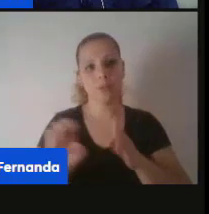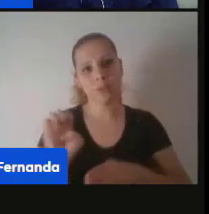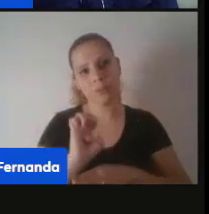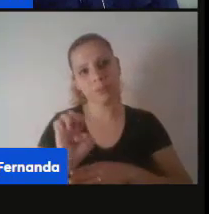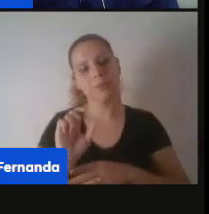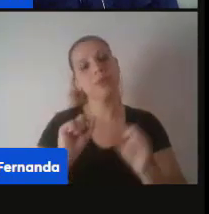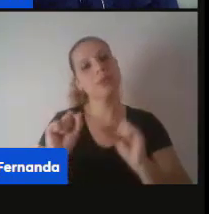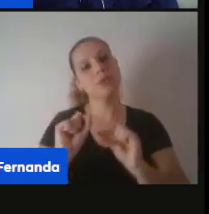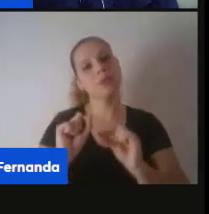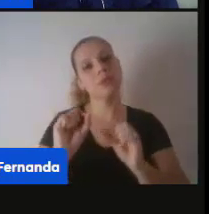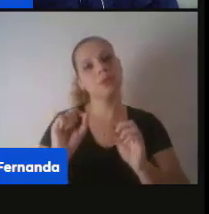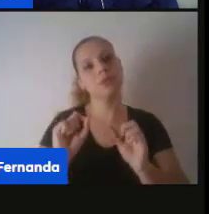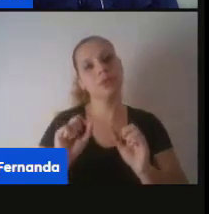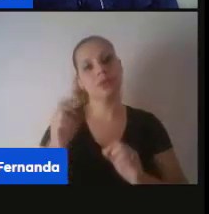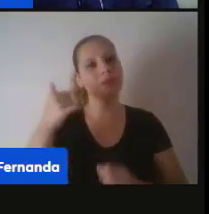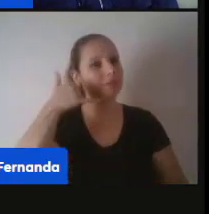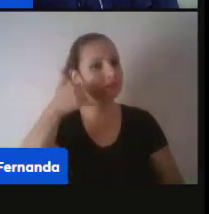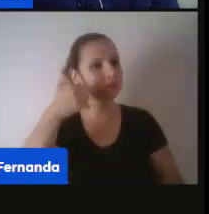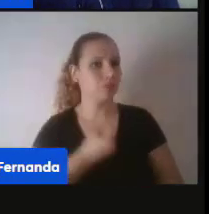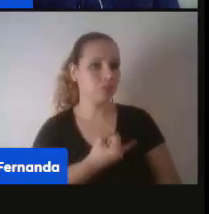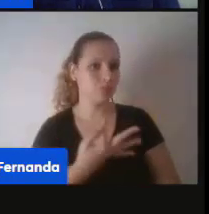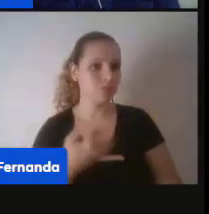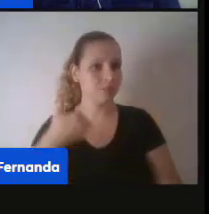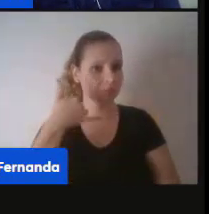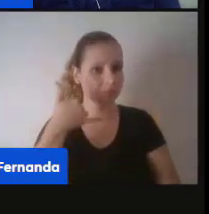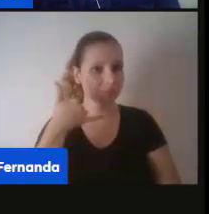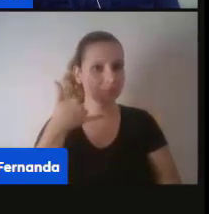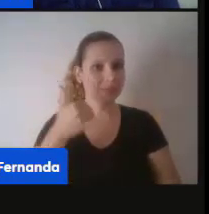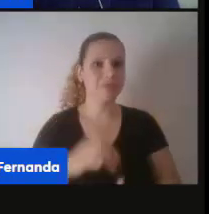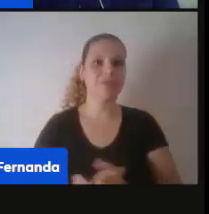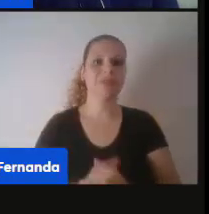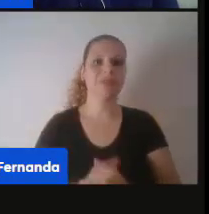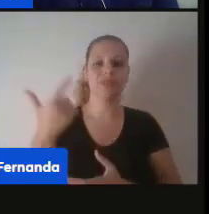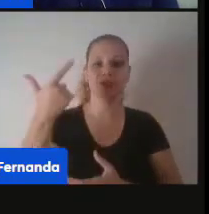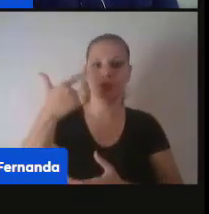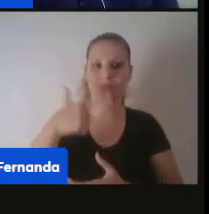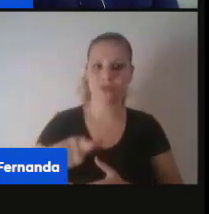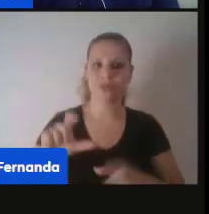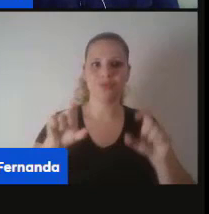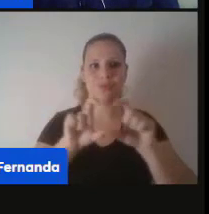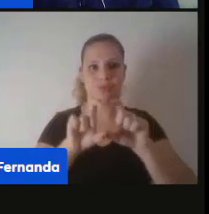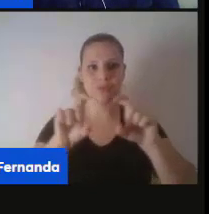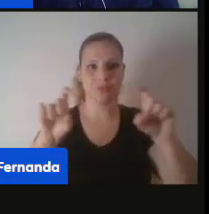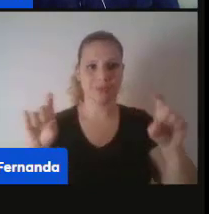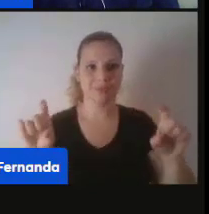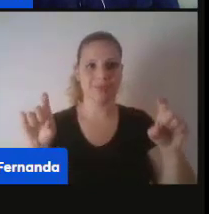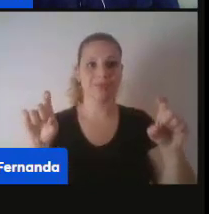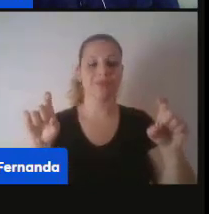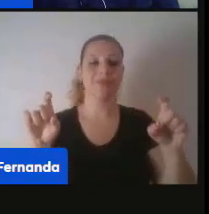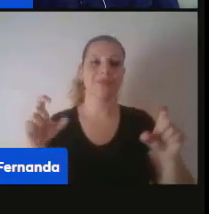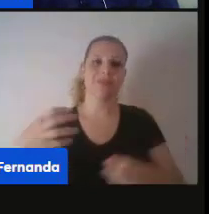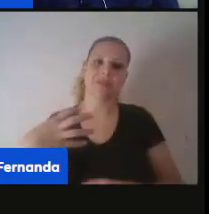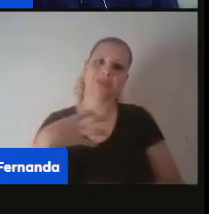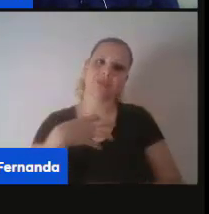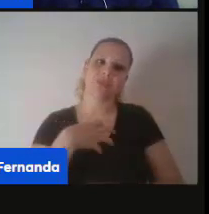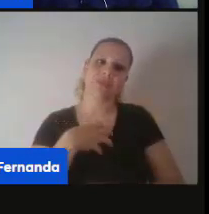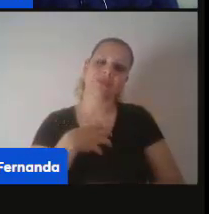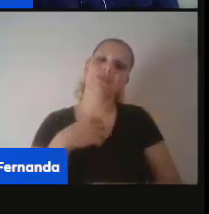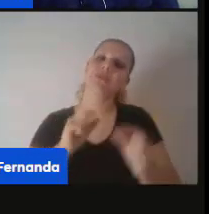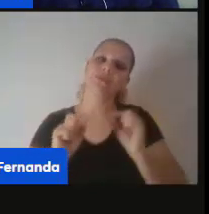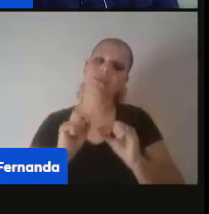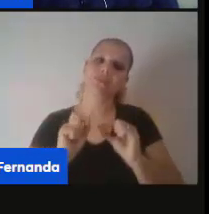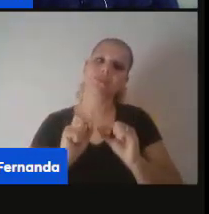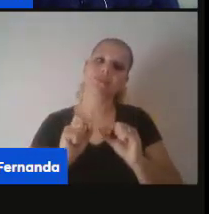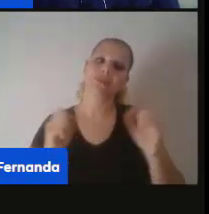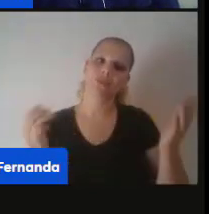telefone, e a gente repete aquela frase filosófica, e eu cito hoje para as